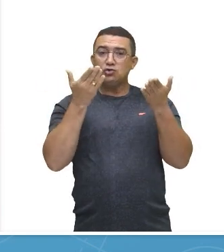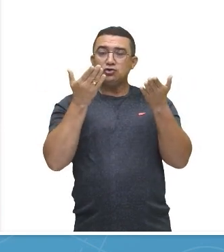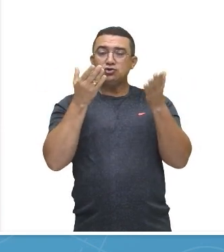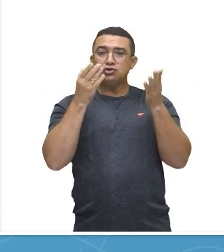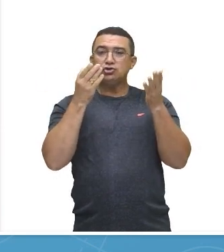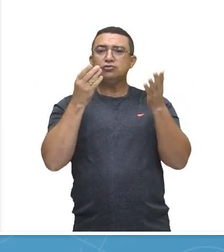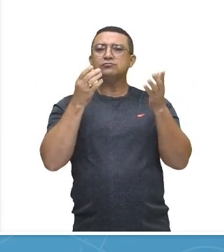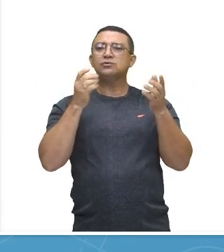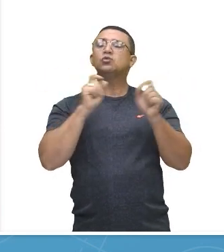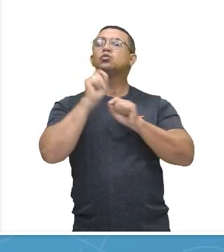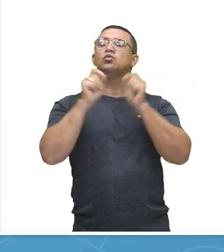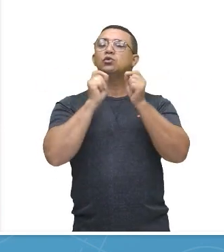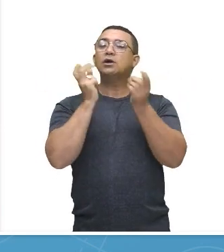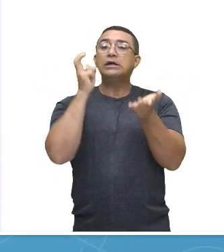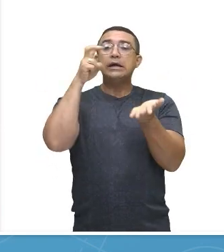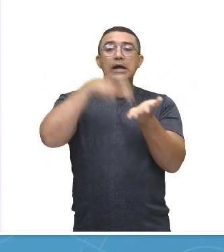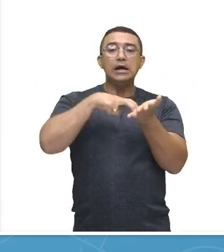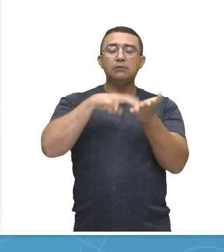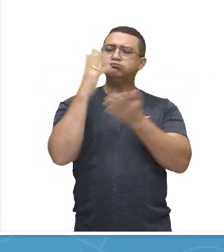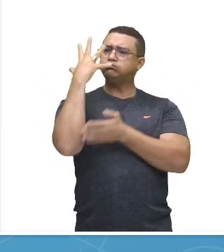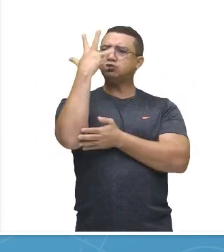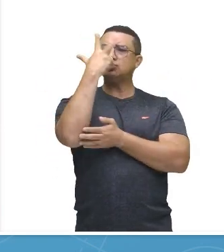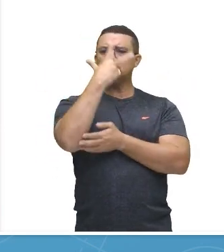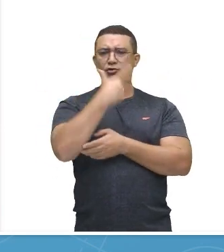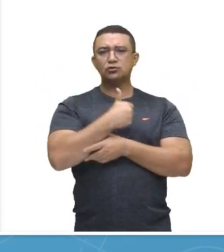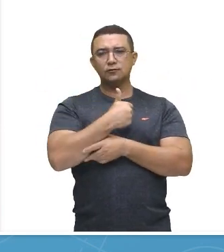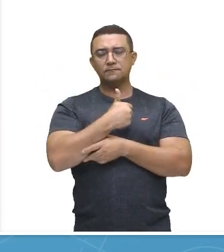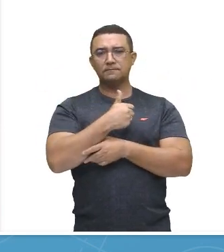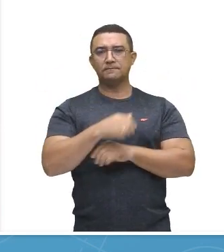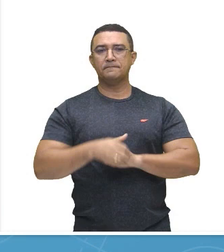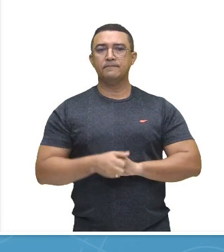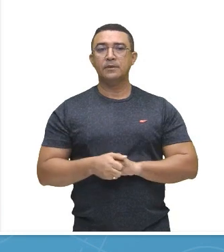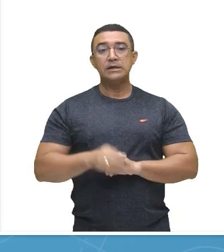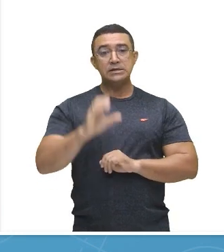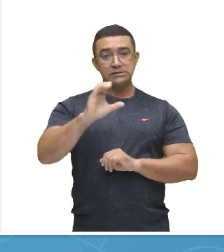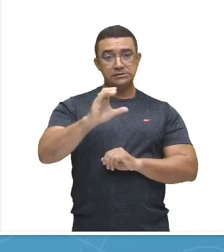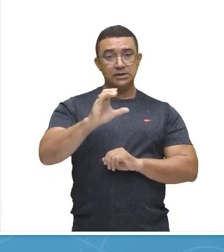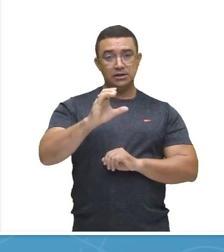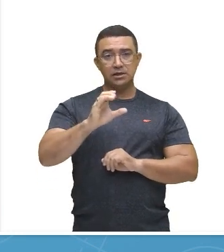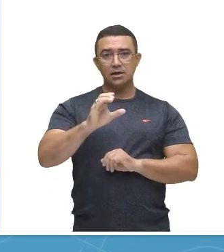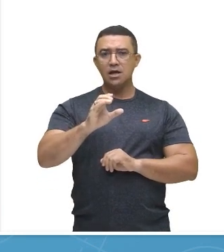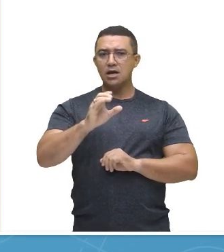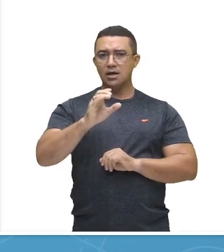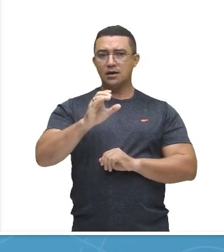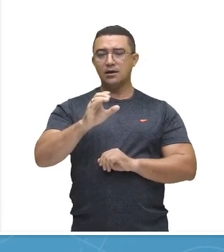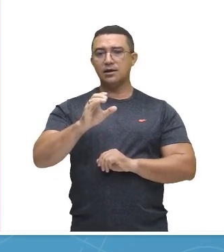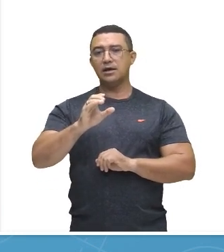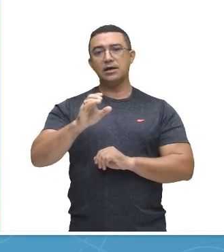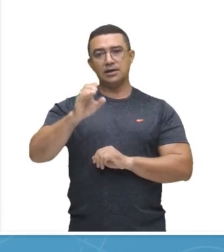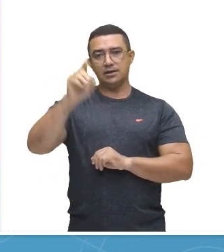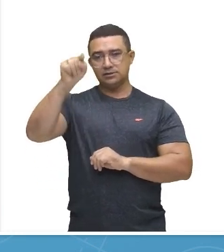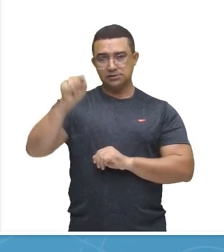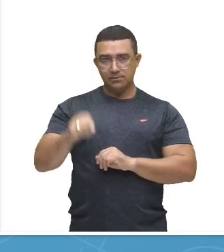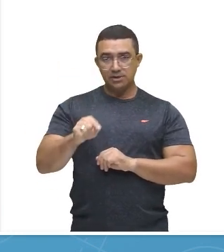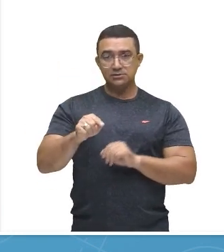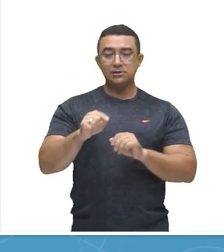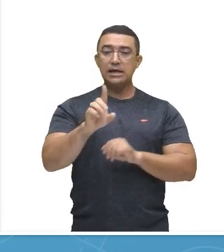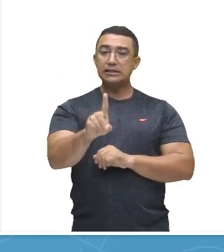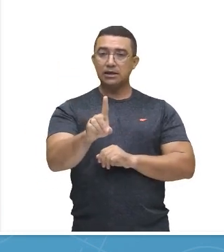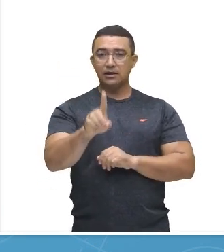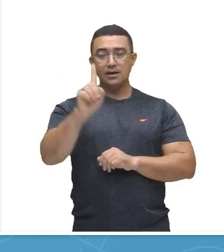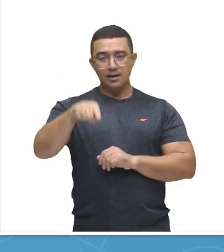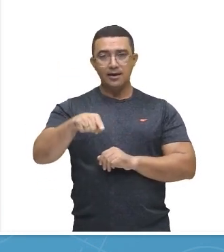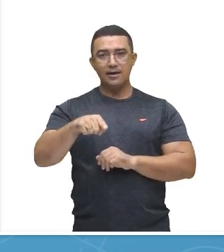está se sentindo? É uma interrogativa e a imperativa é a letra D. Então, só para nós checarmos aqui, ó. Letra